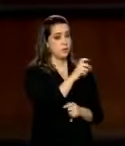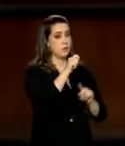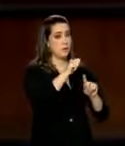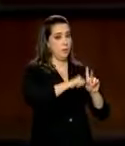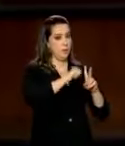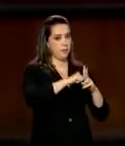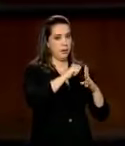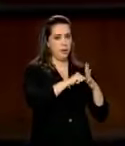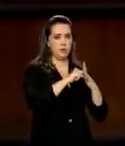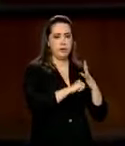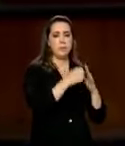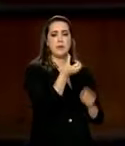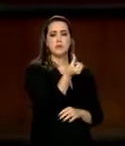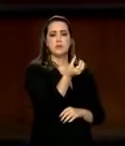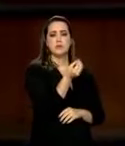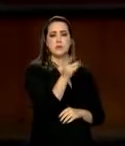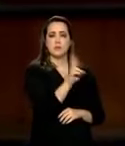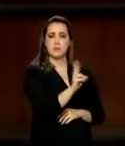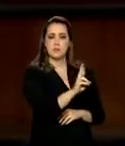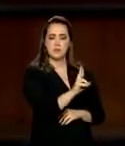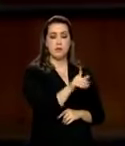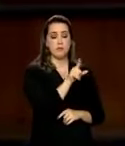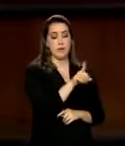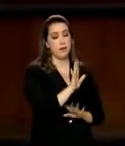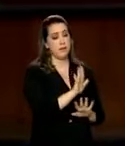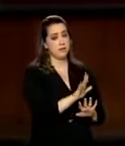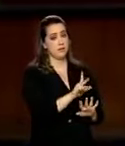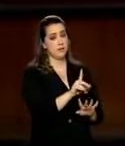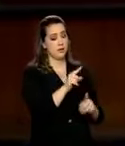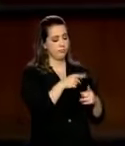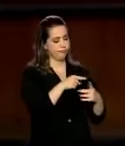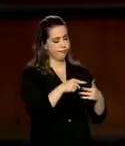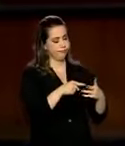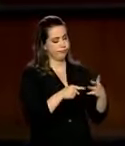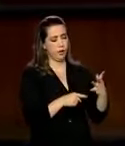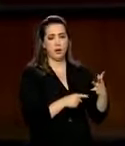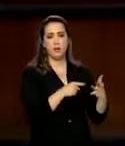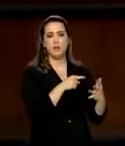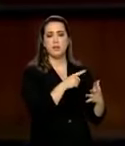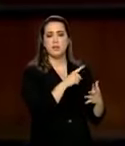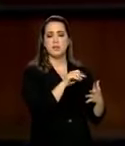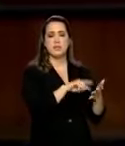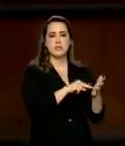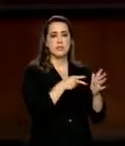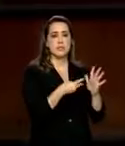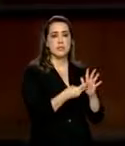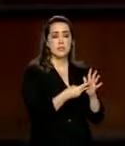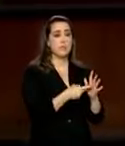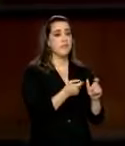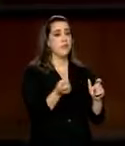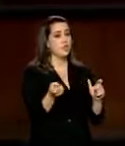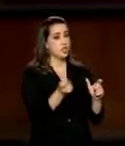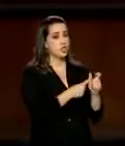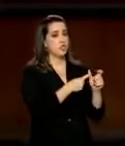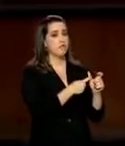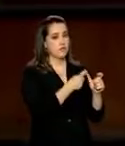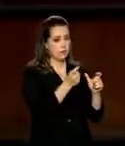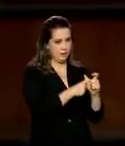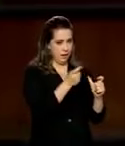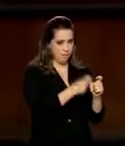Né? Ajuda, ajuda. Agora, cada parcela mensal equivalia ao endividamento